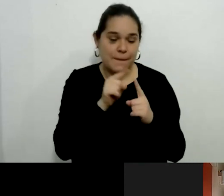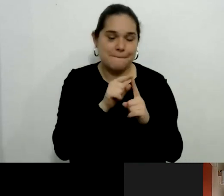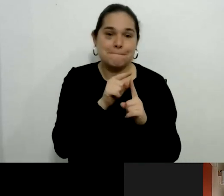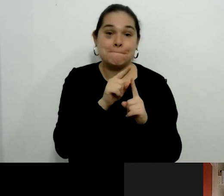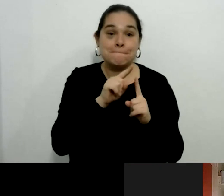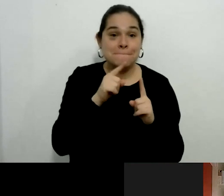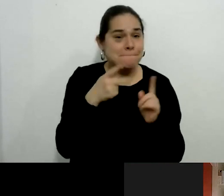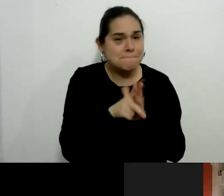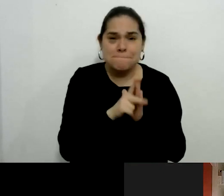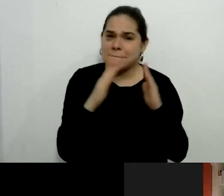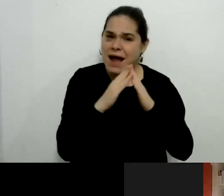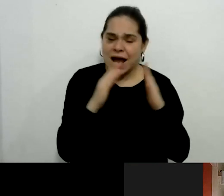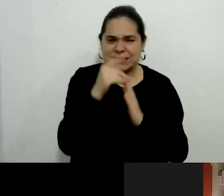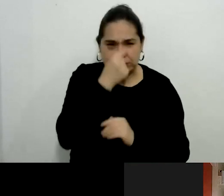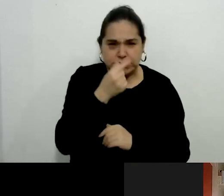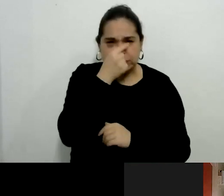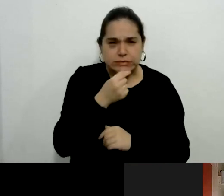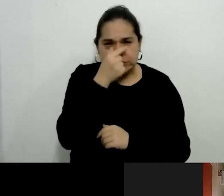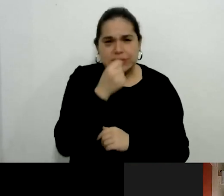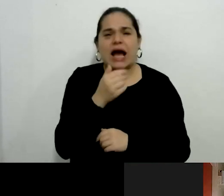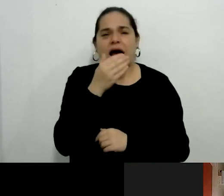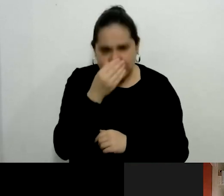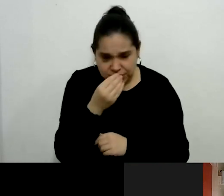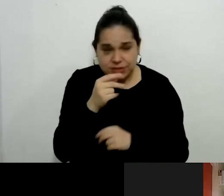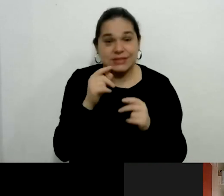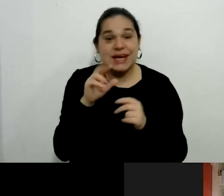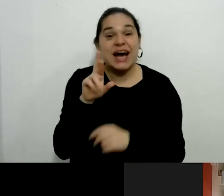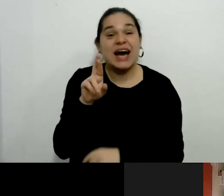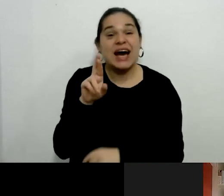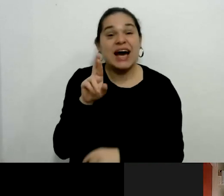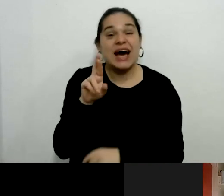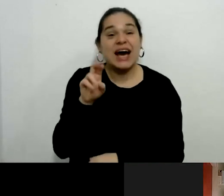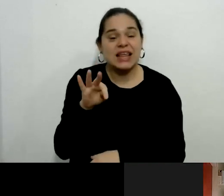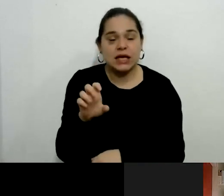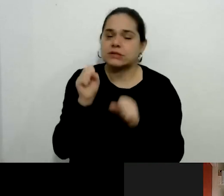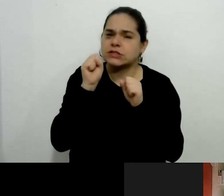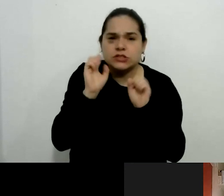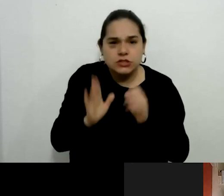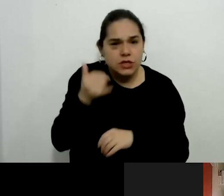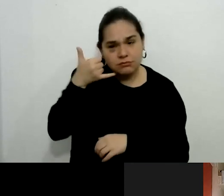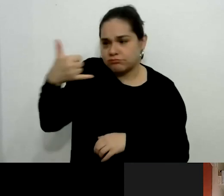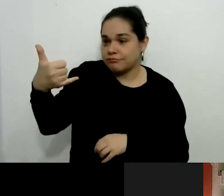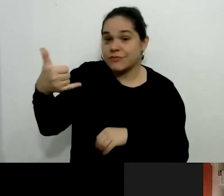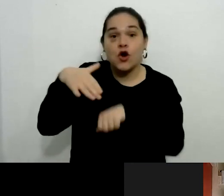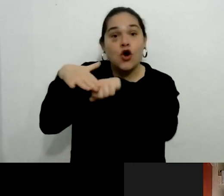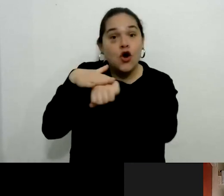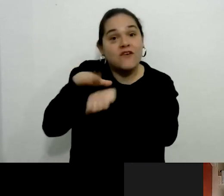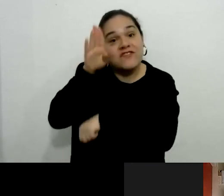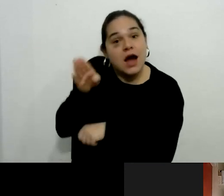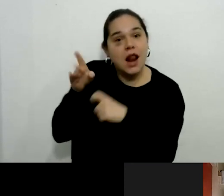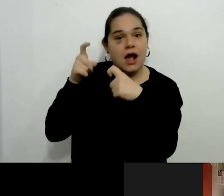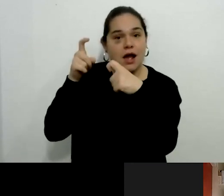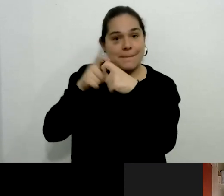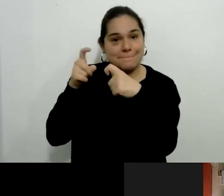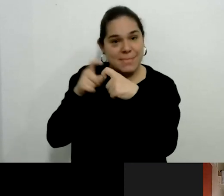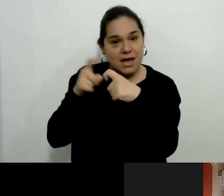casa atacou a rinite, vai fazer uma chamada de vídeo com o médico. O médico vai prescrever a receita e você já vai poder sair dali